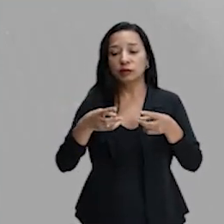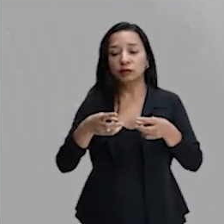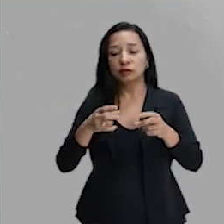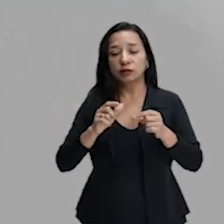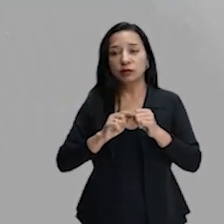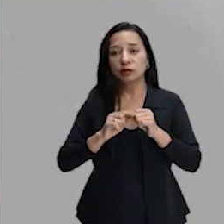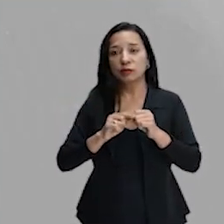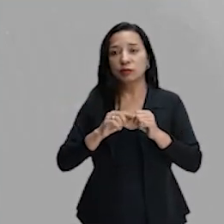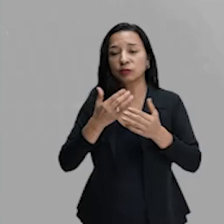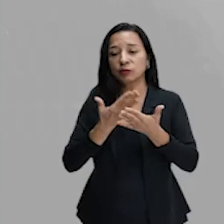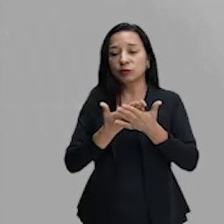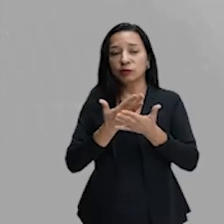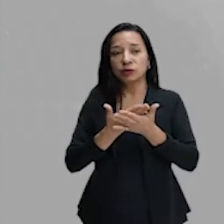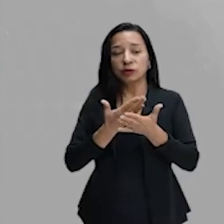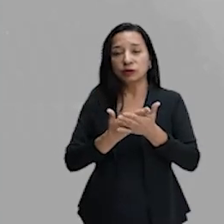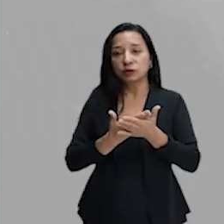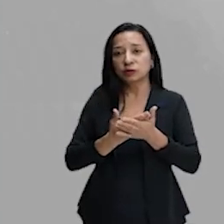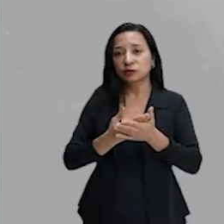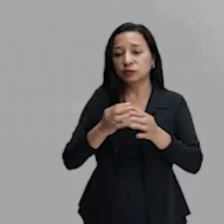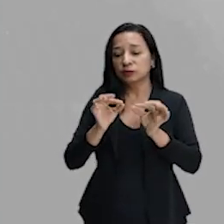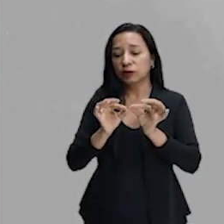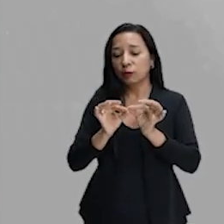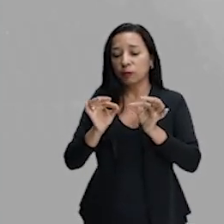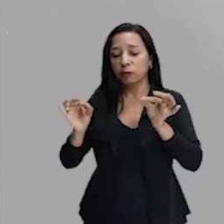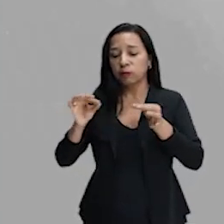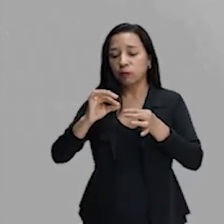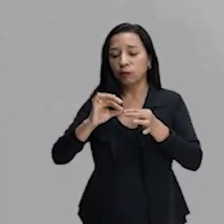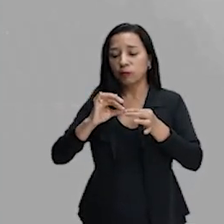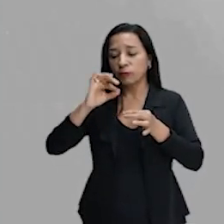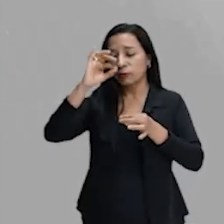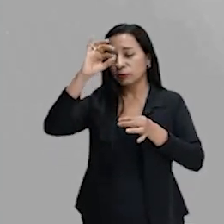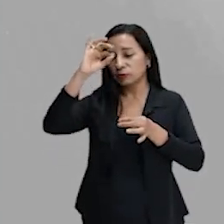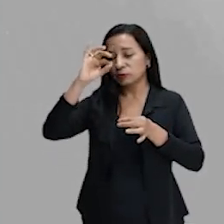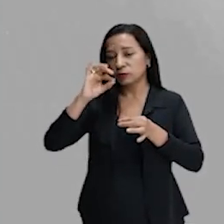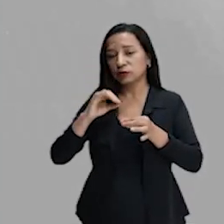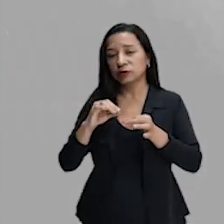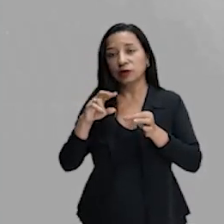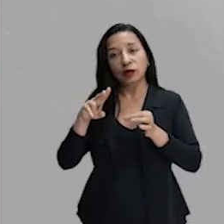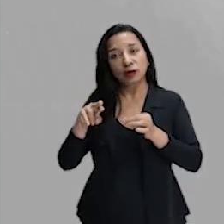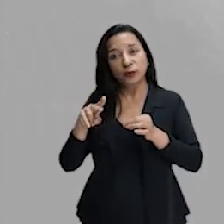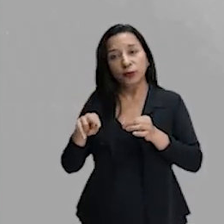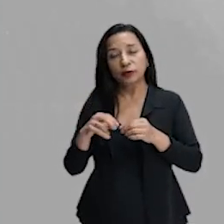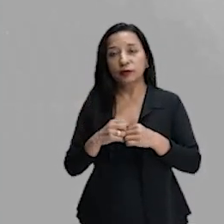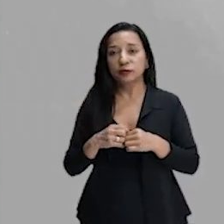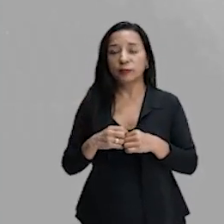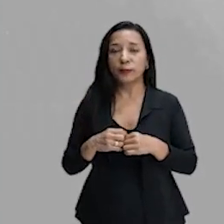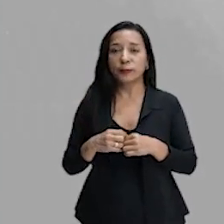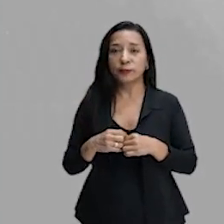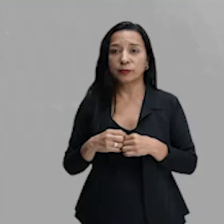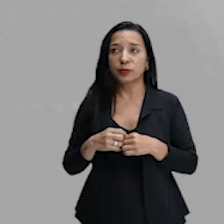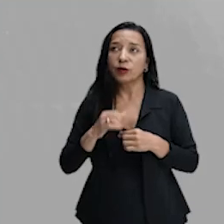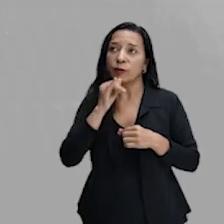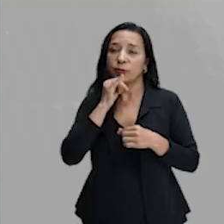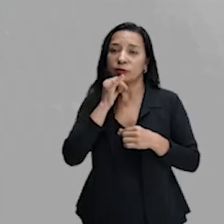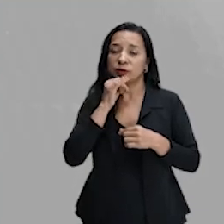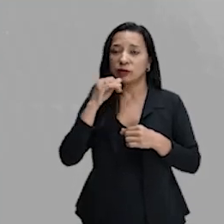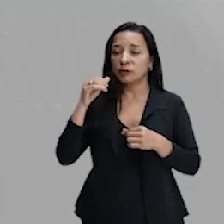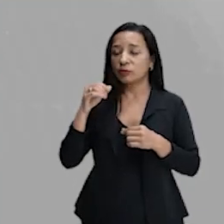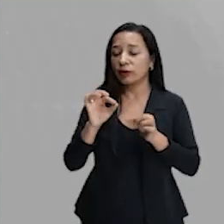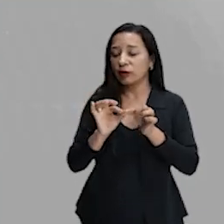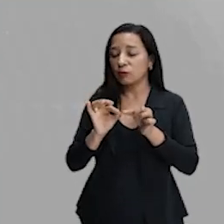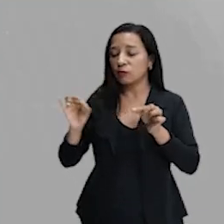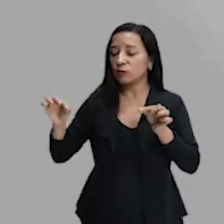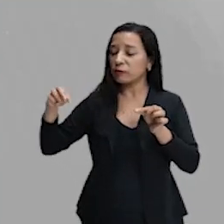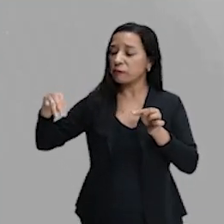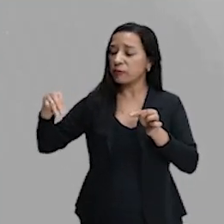n você tem que trabalhar com os números na mesma unidade eu não posso fazer uma operação com uma medida que está em met e outra em cím não vai dar